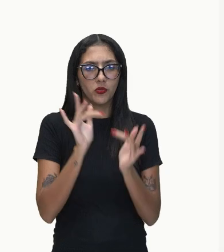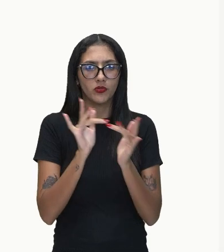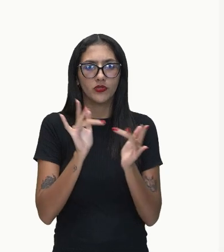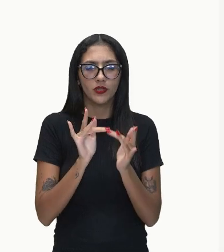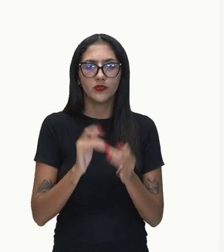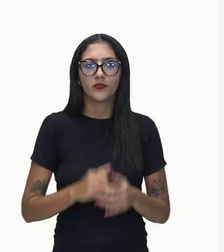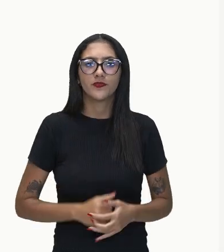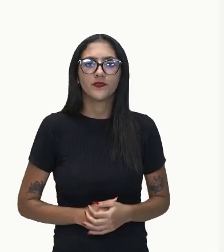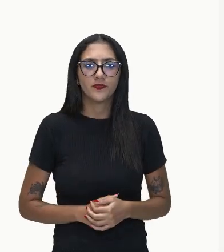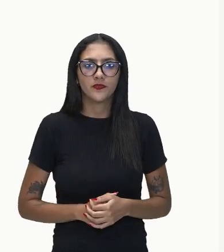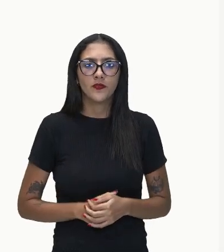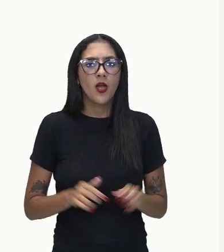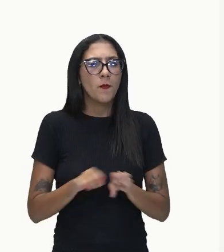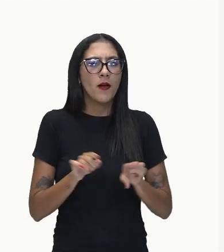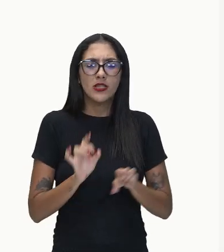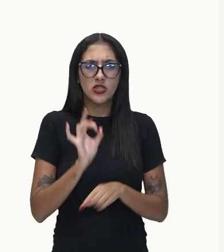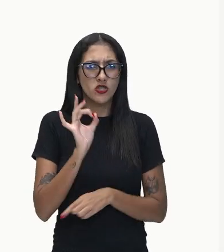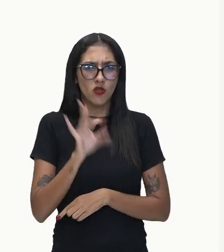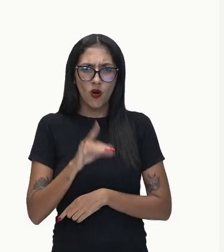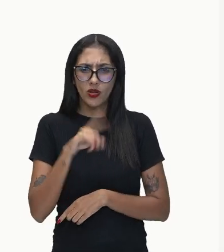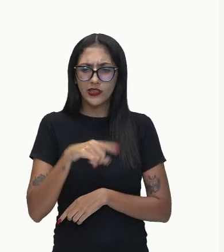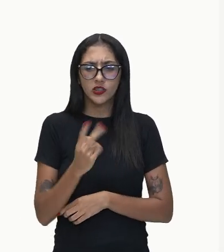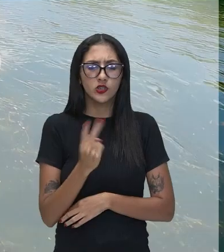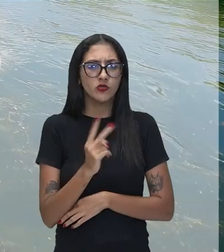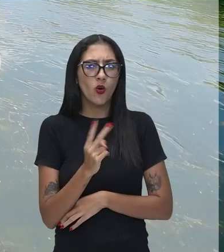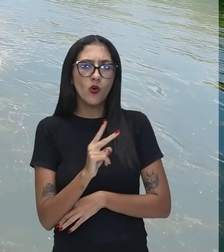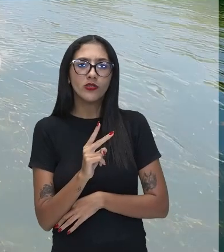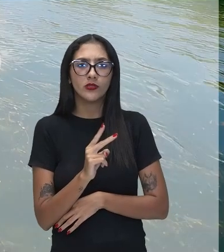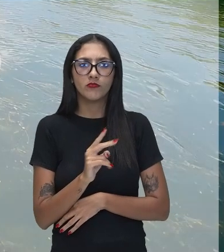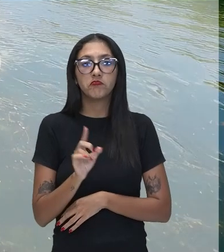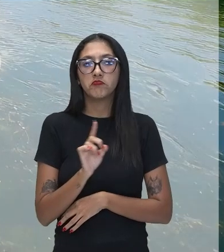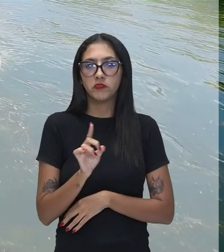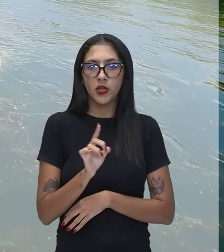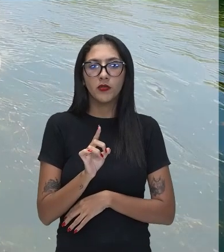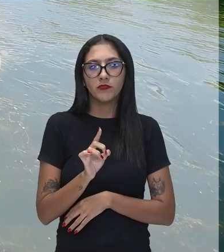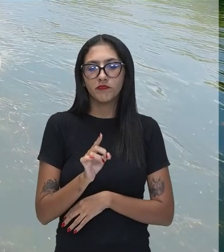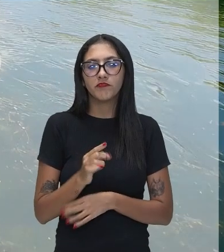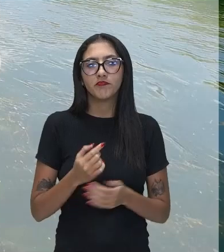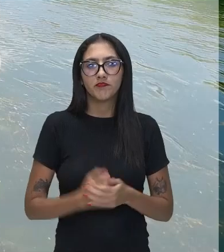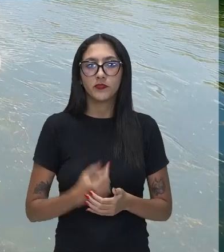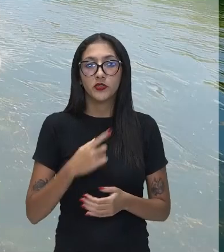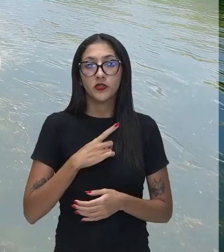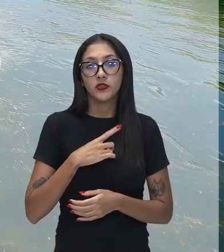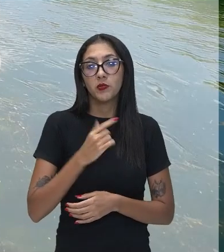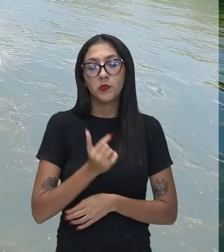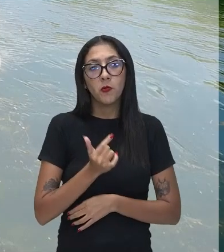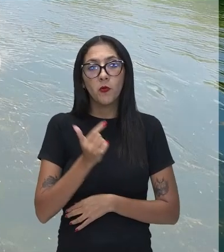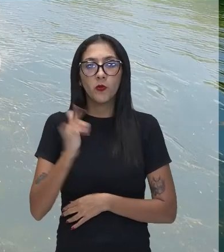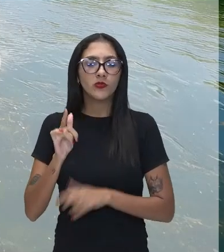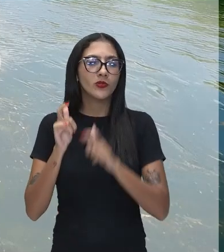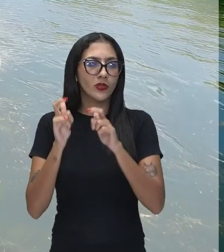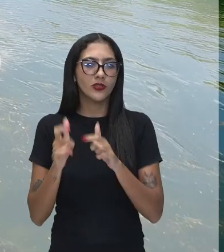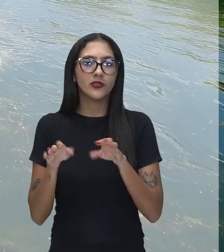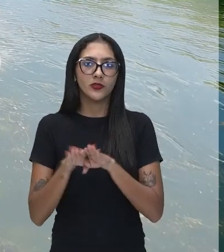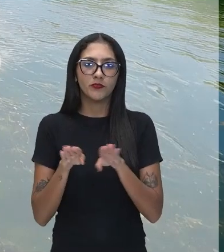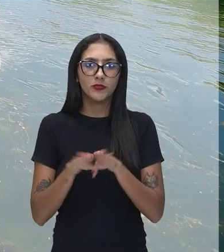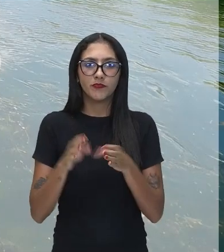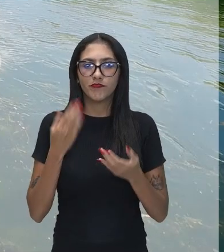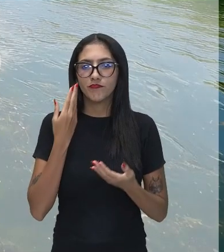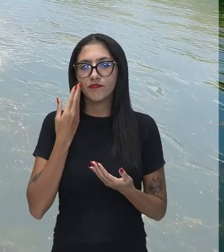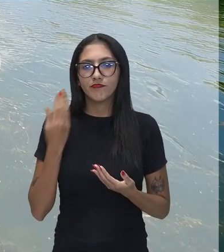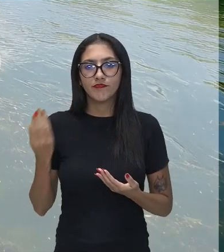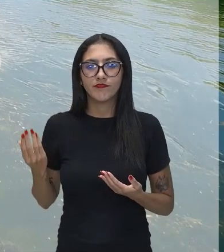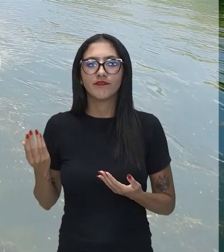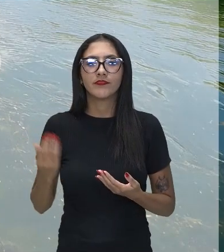gente encontra as aminas? Não. Onde mais que nós podemos encontrar as aminas? Aqui, ó. Como os